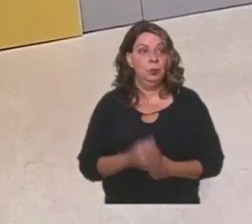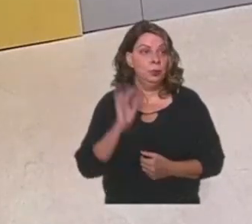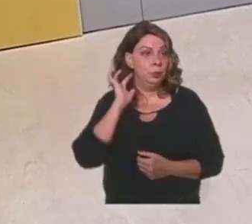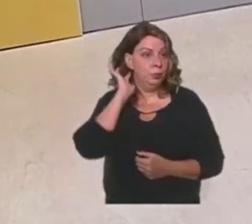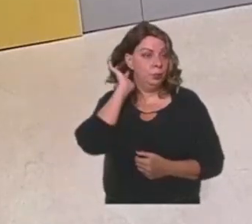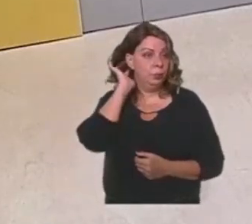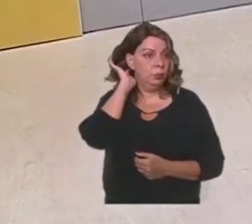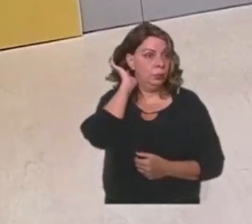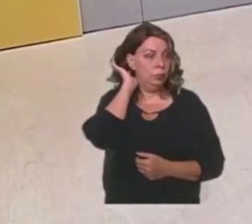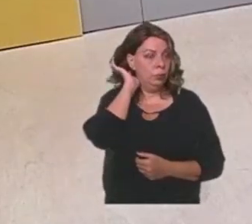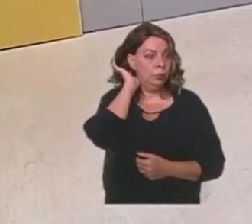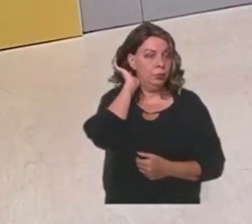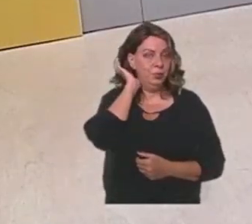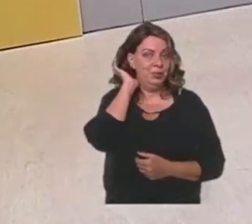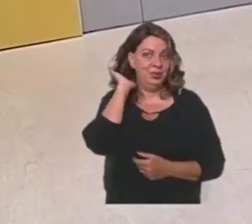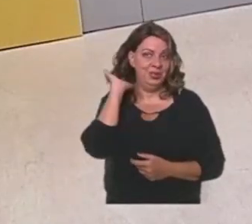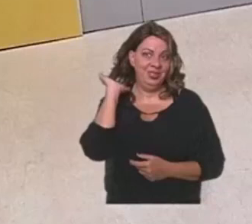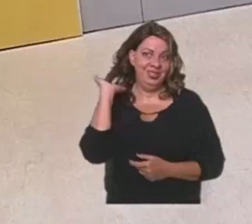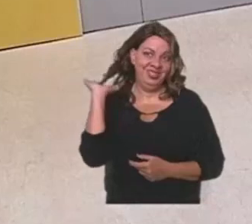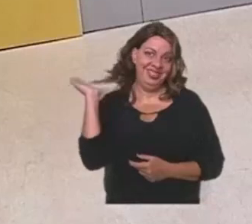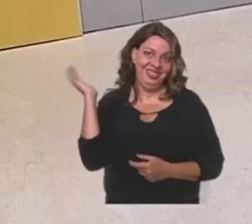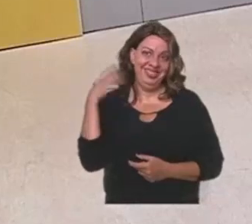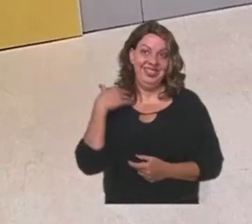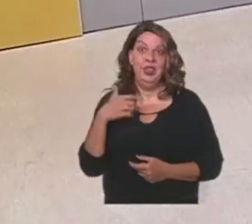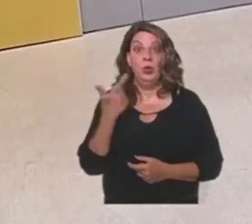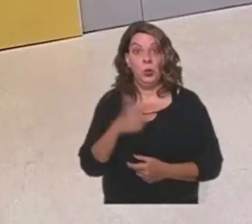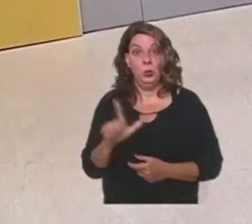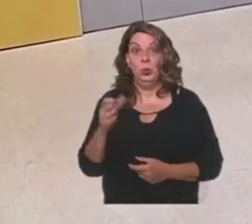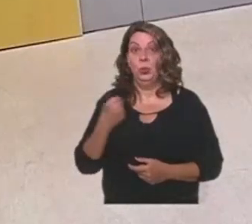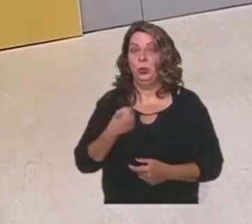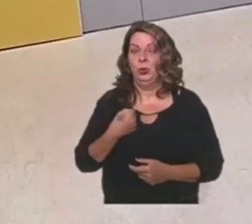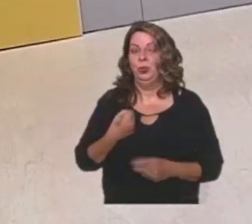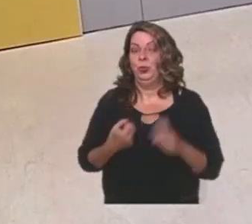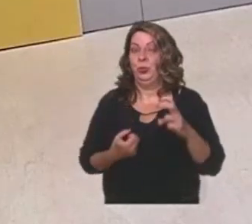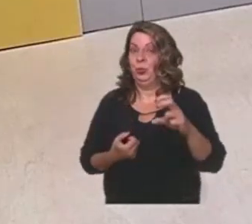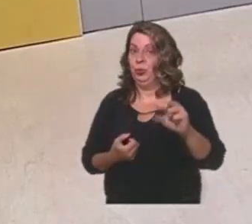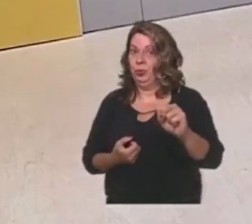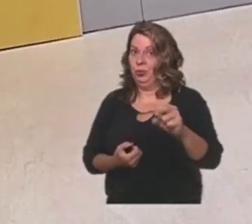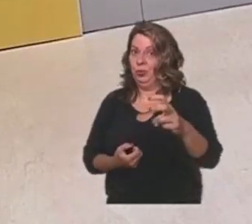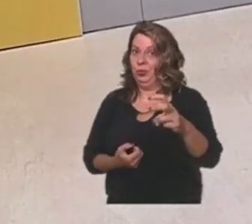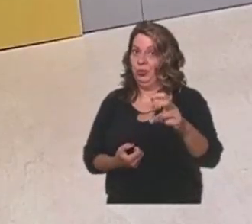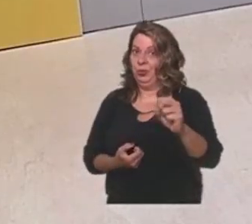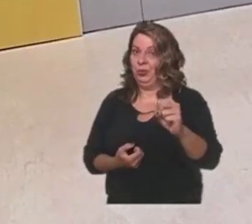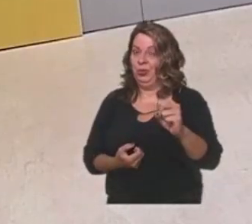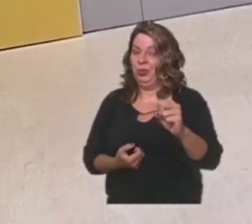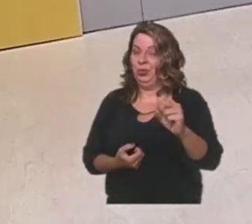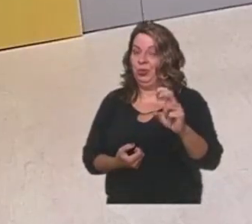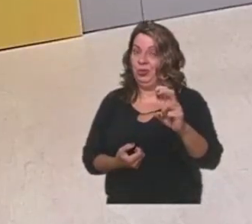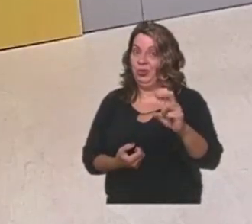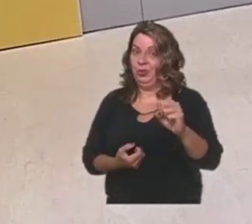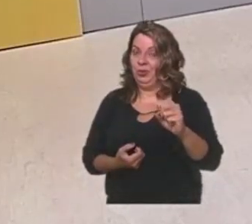35. Vem bolinha, chama que ela vem! 58 subiu, saiu, tá valendo